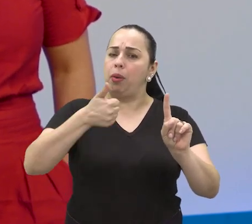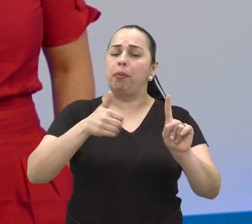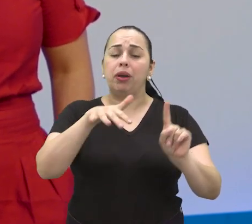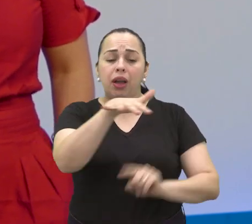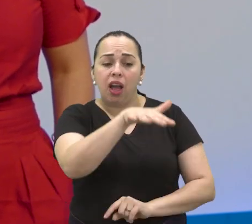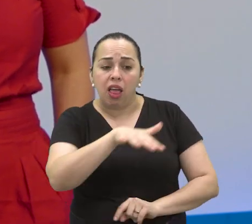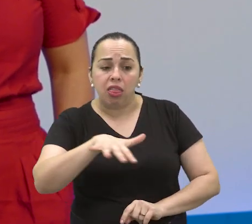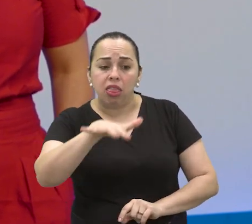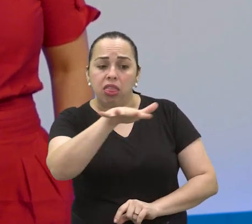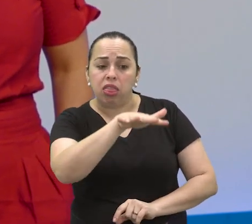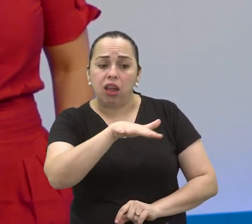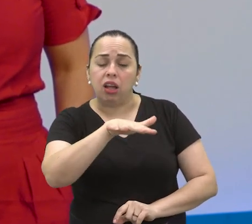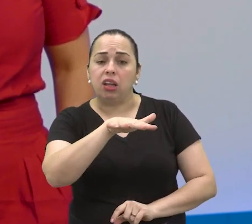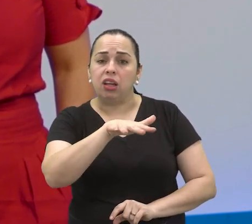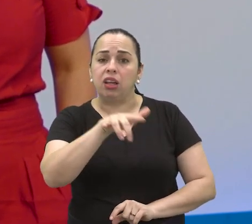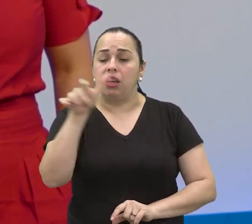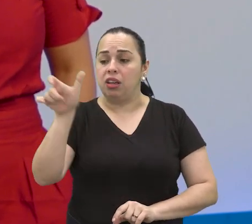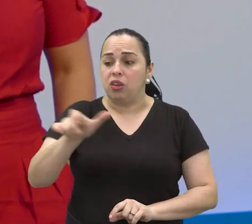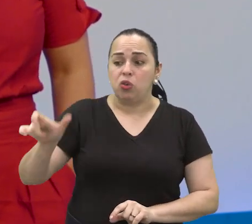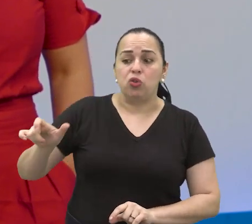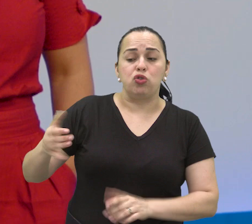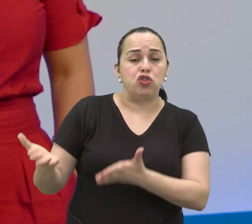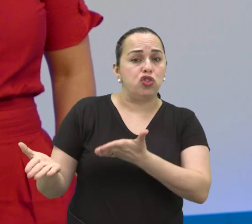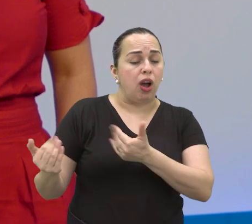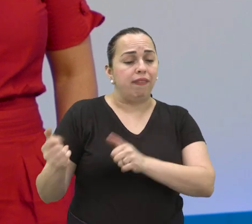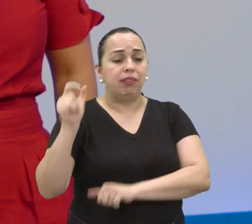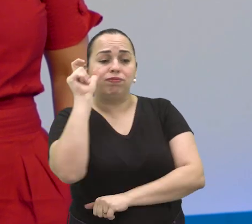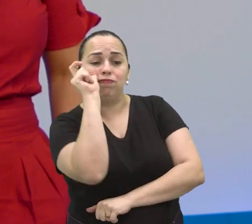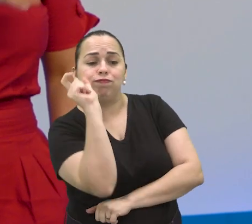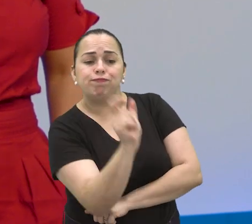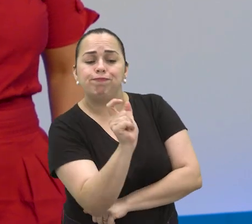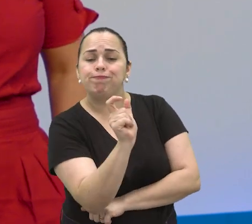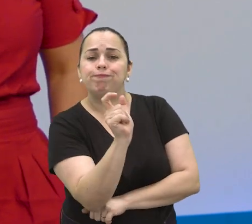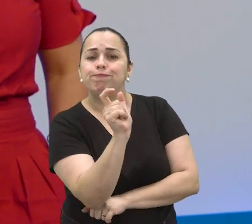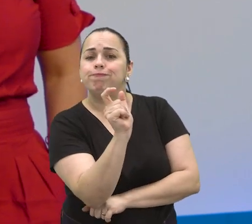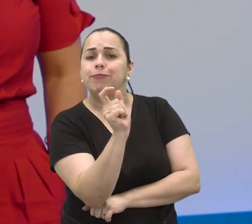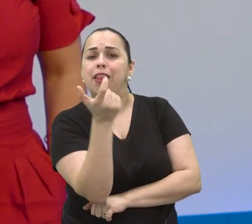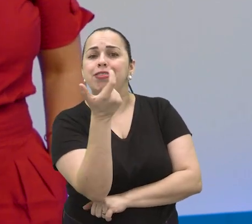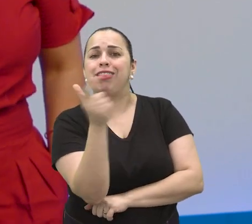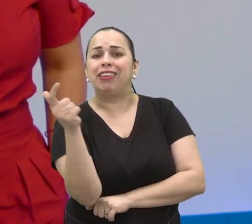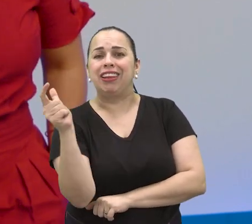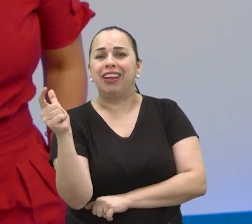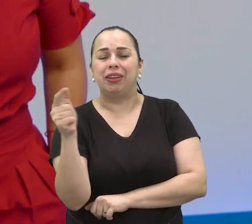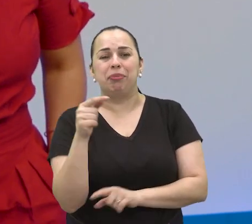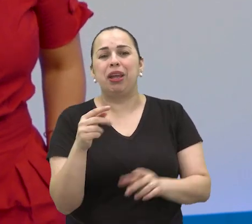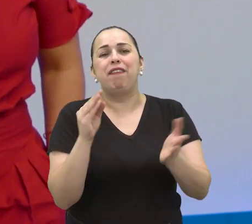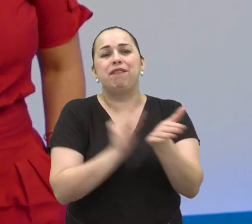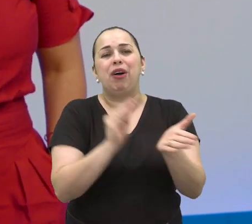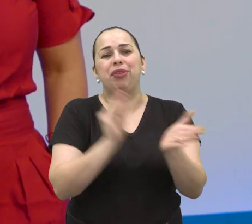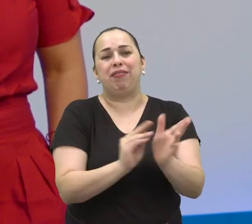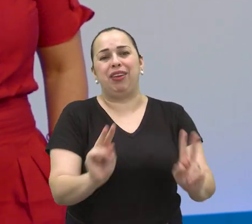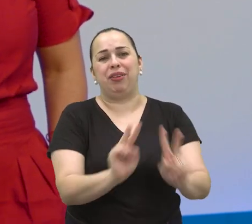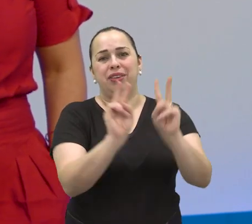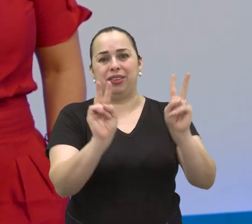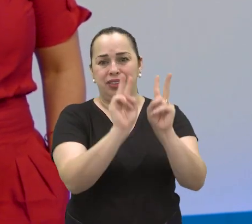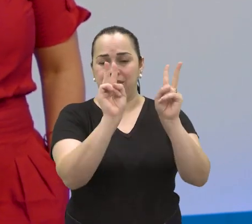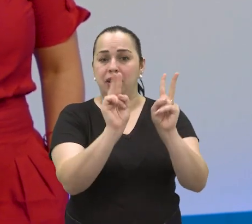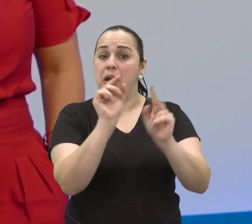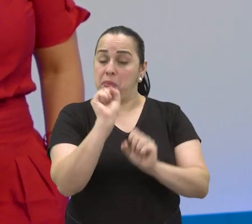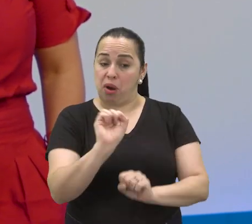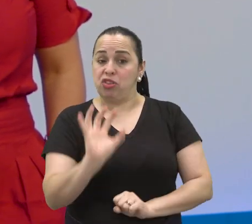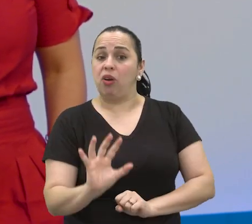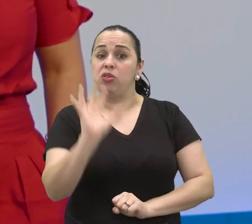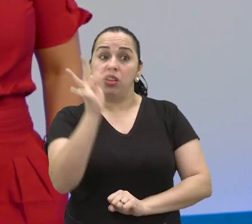uma área que tem despertado cada vez menos interesse exatamente por falta de valorização. Existe até um